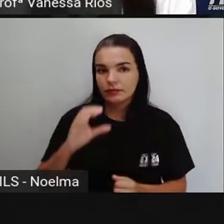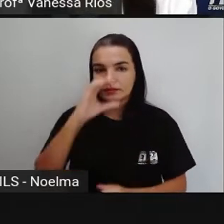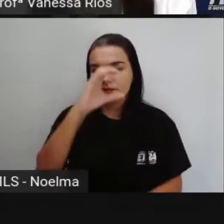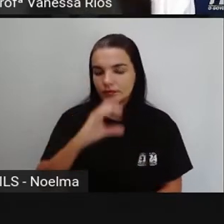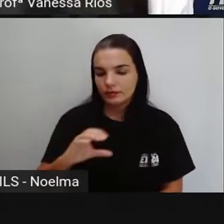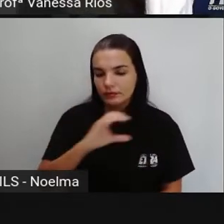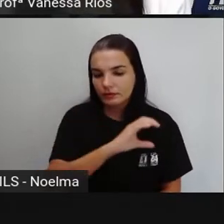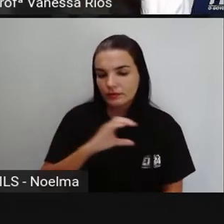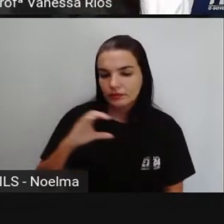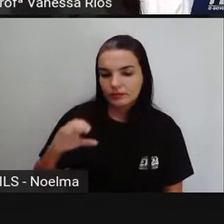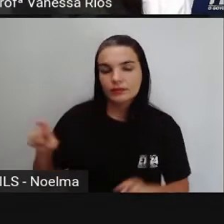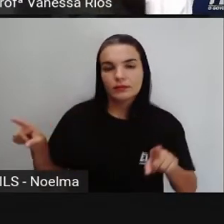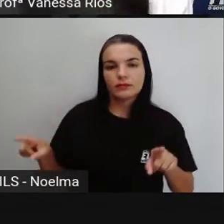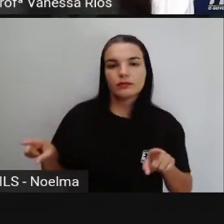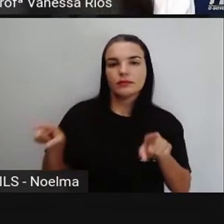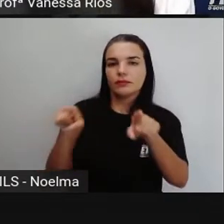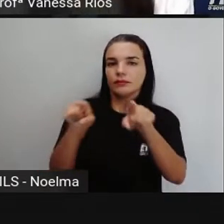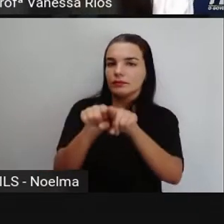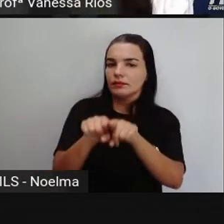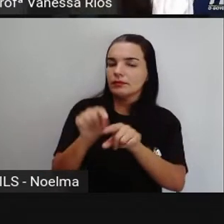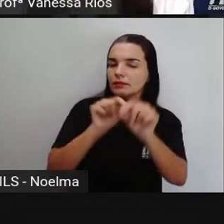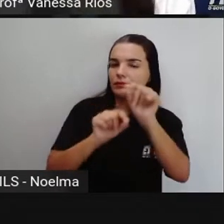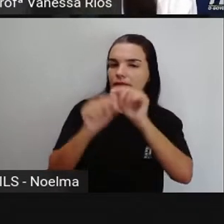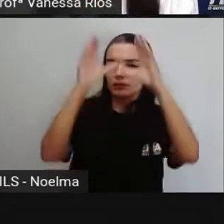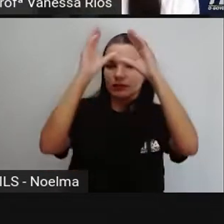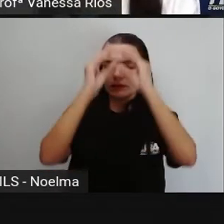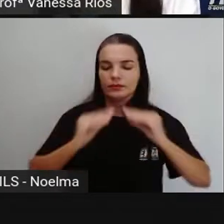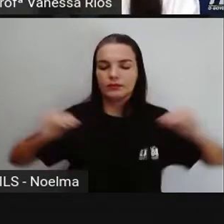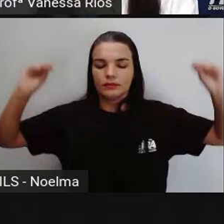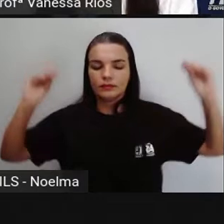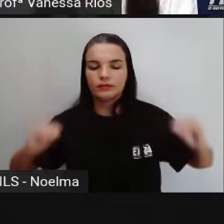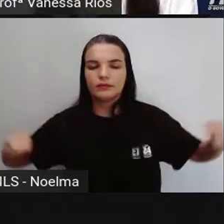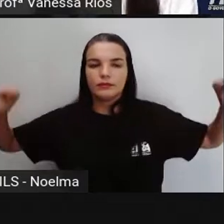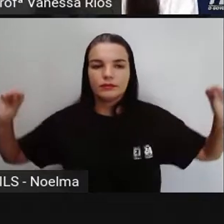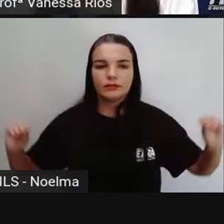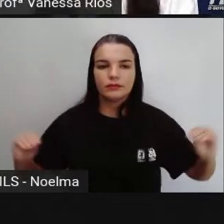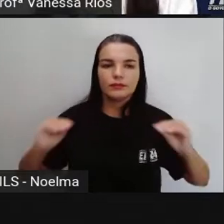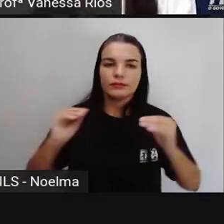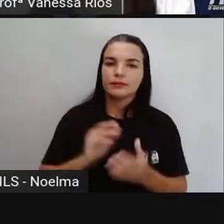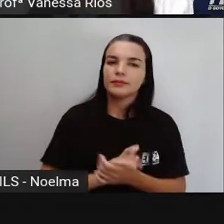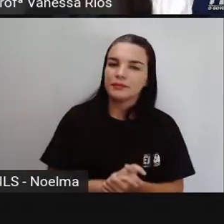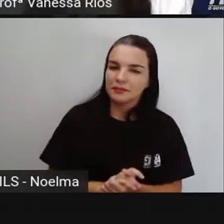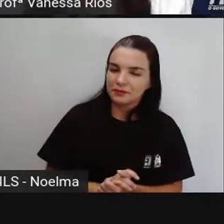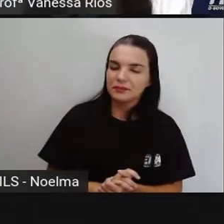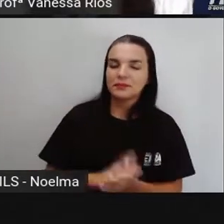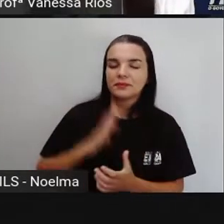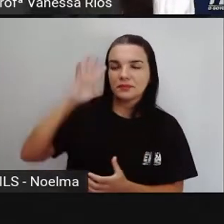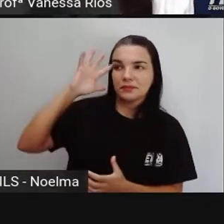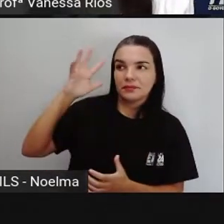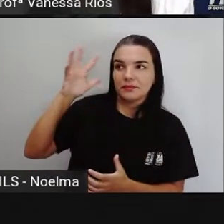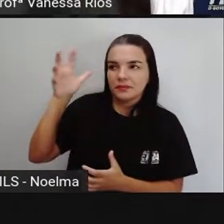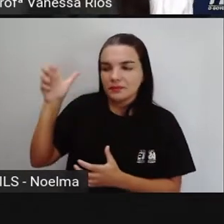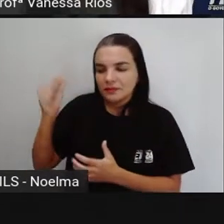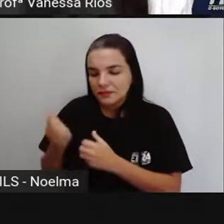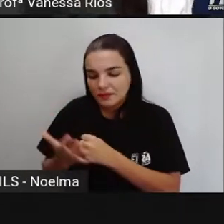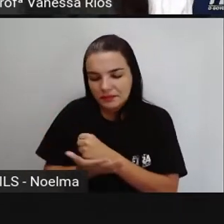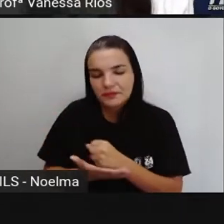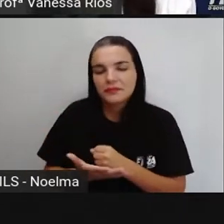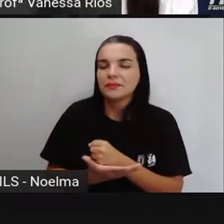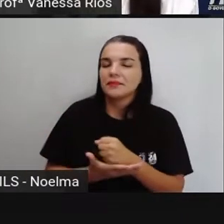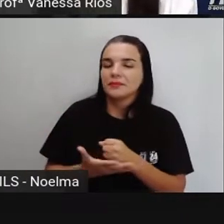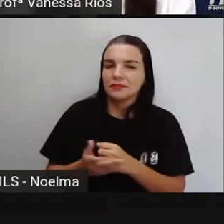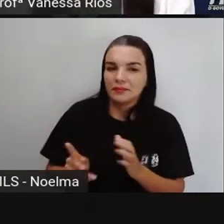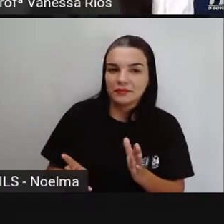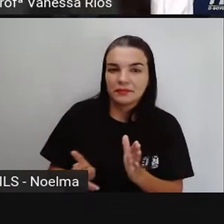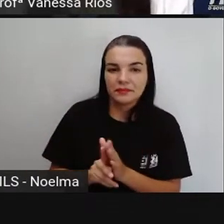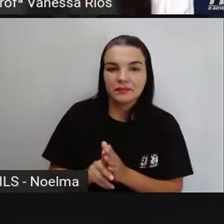Católica, mas também, né, as comemorações relacionadas aí às religiões de matriz africana, que